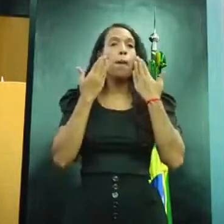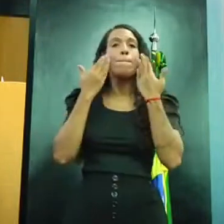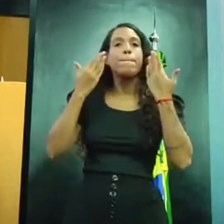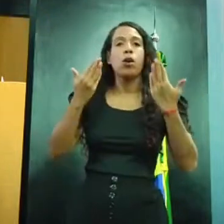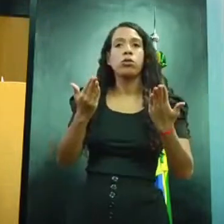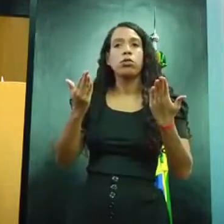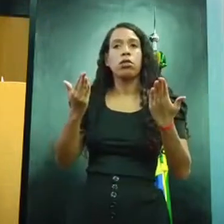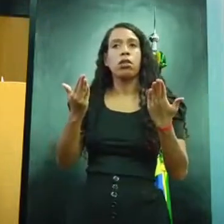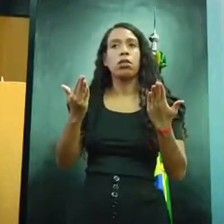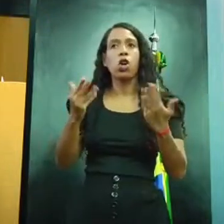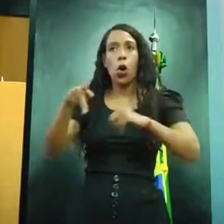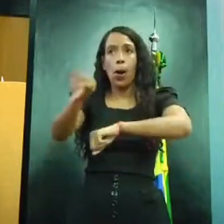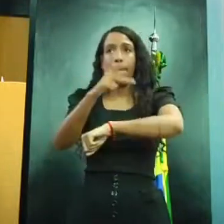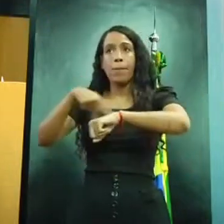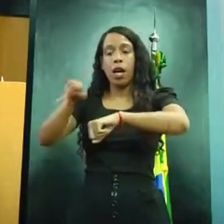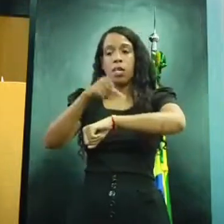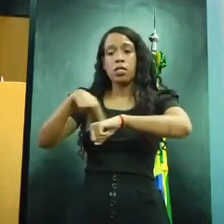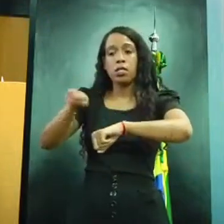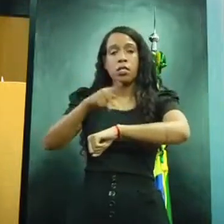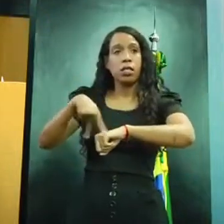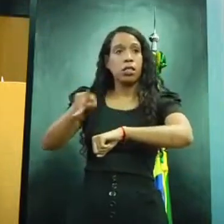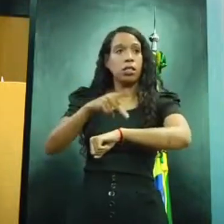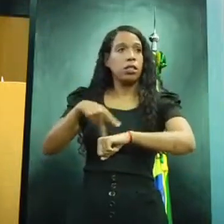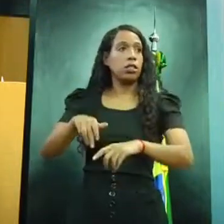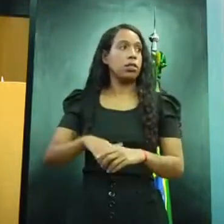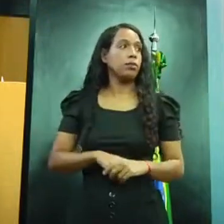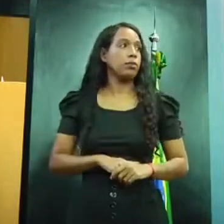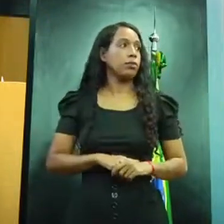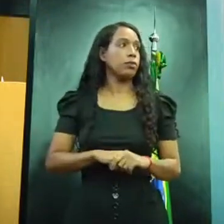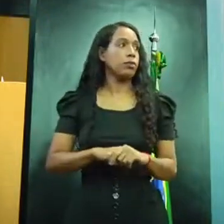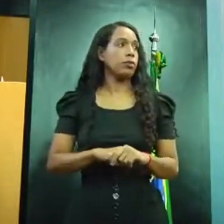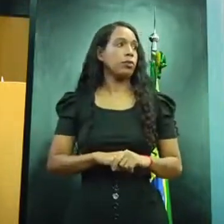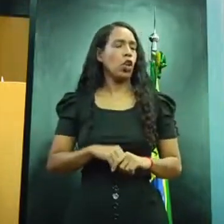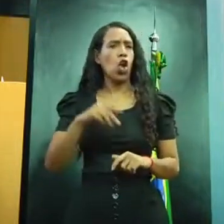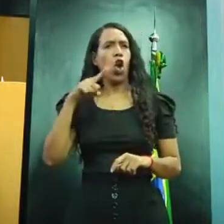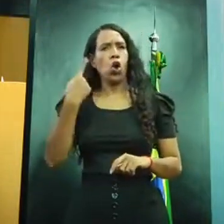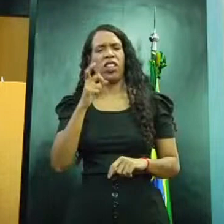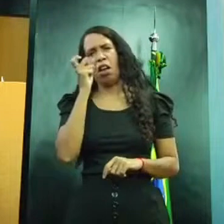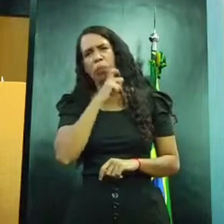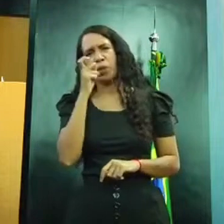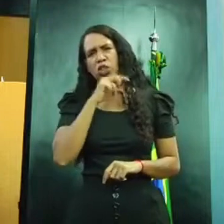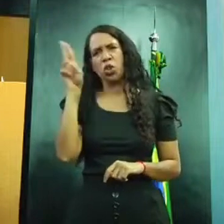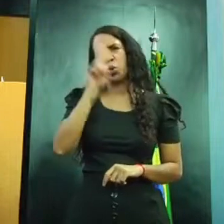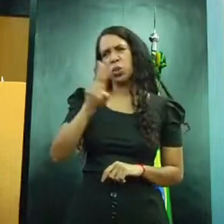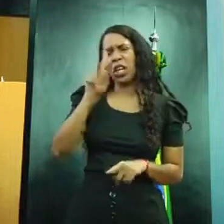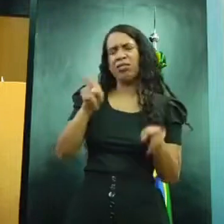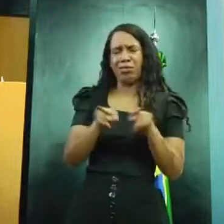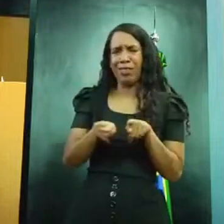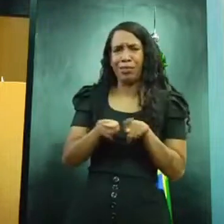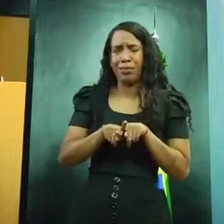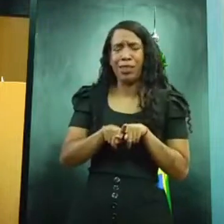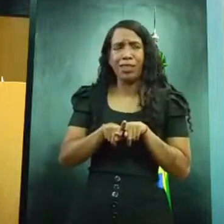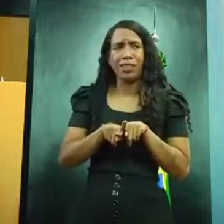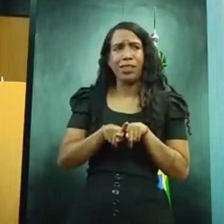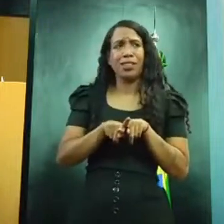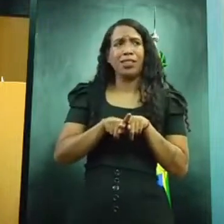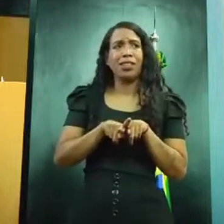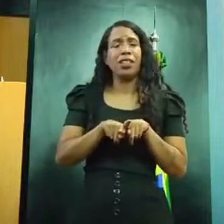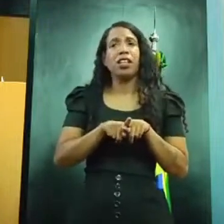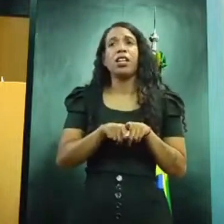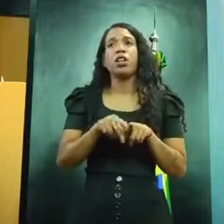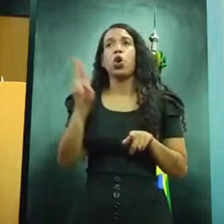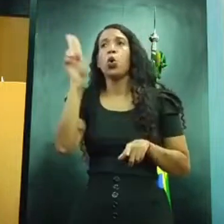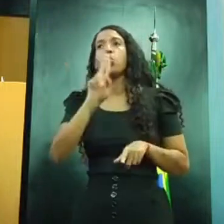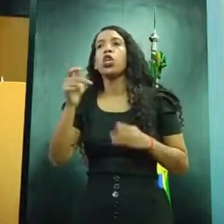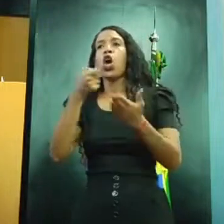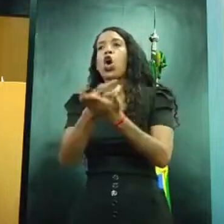indica que os países, que é outro mito que é usado, ministra Tebet, que a utilização